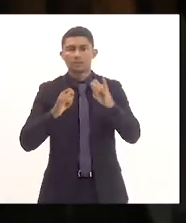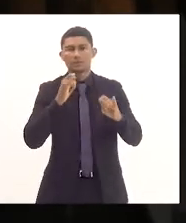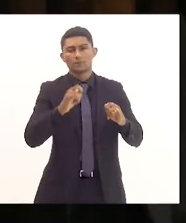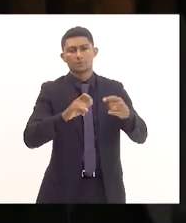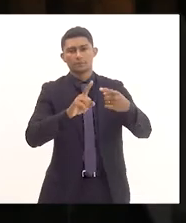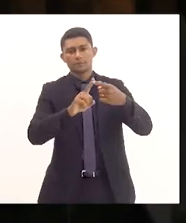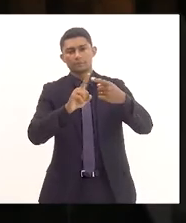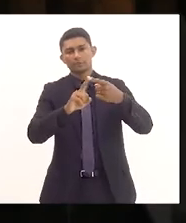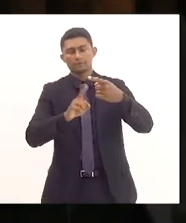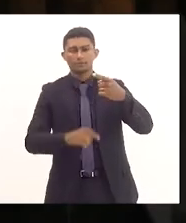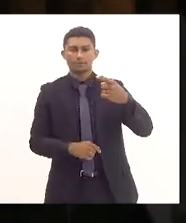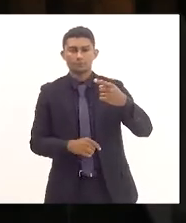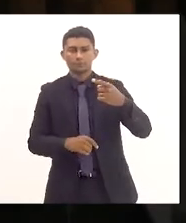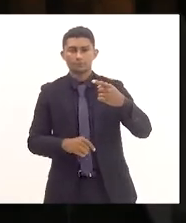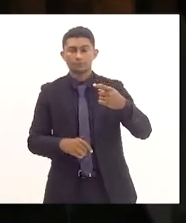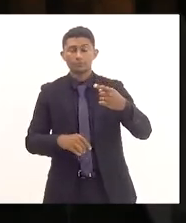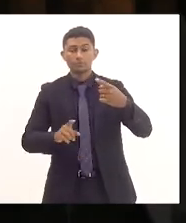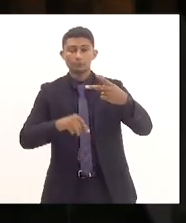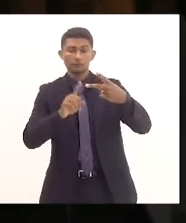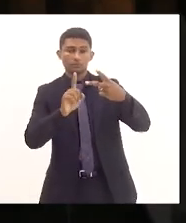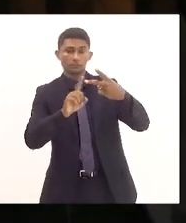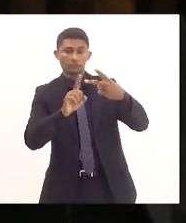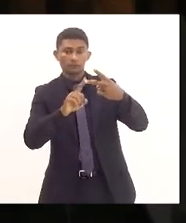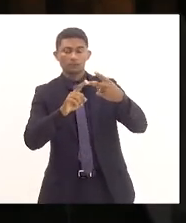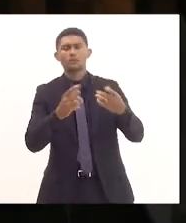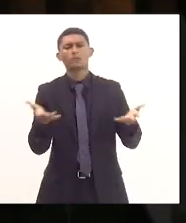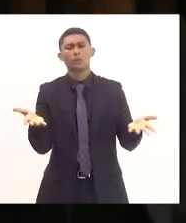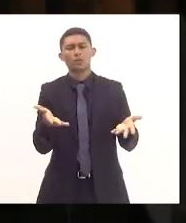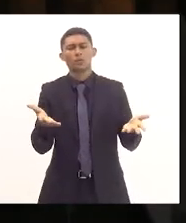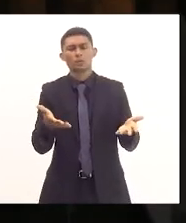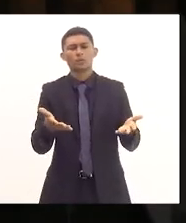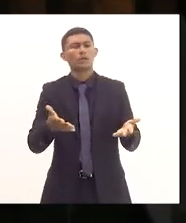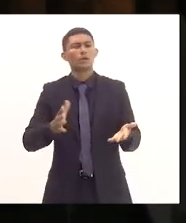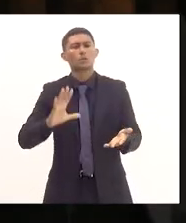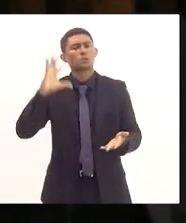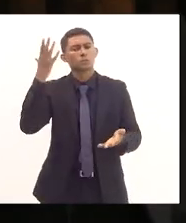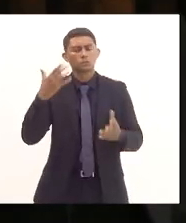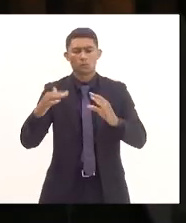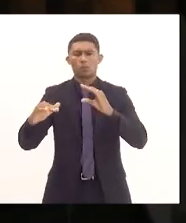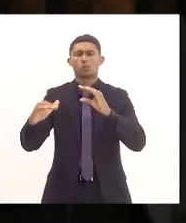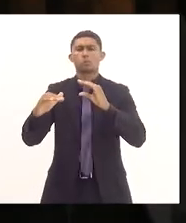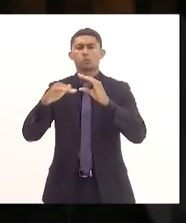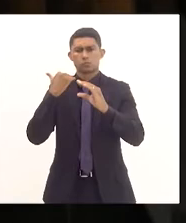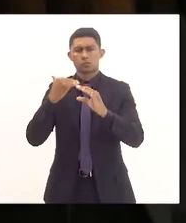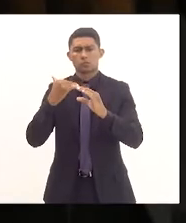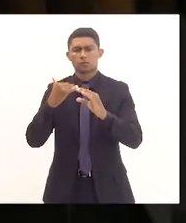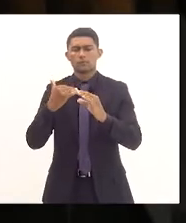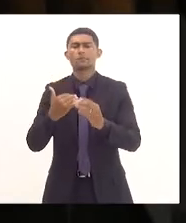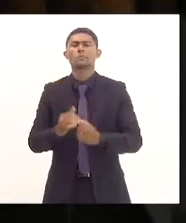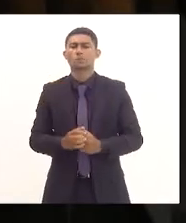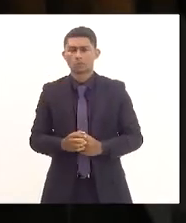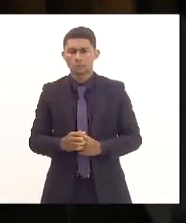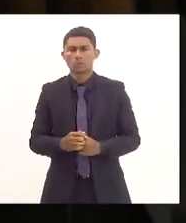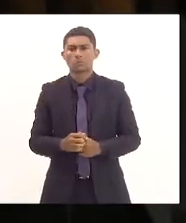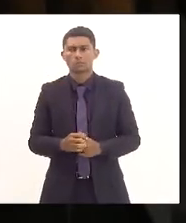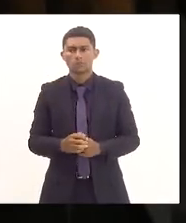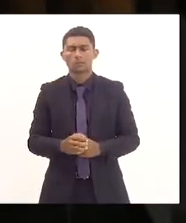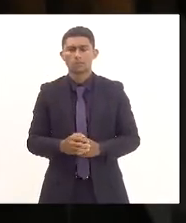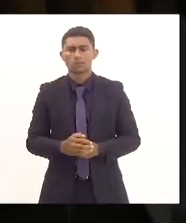também hoje eu recebi um e-mail de um